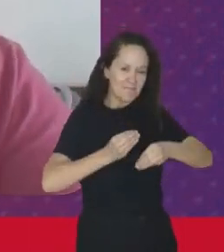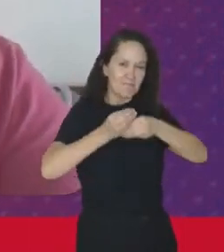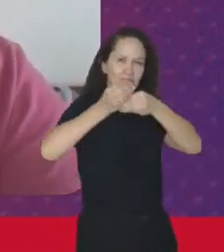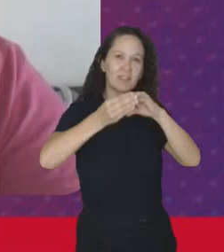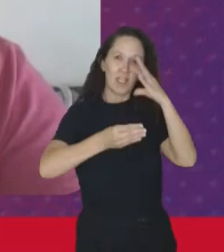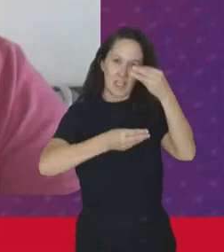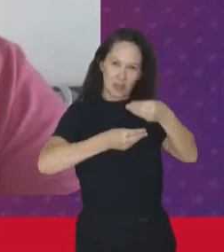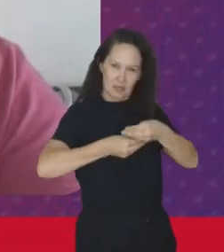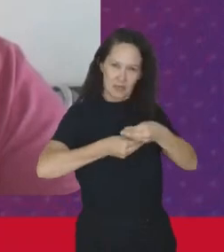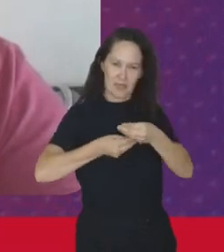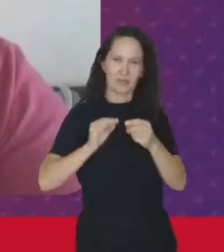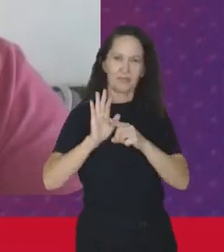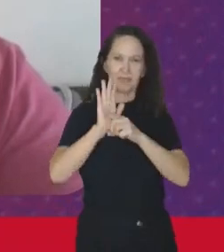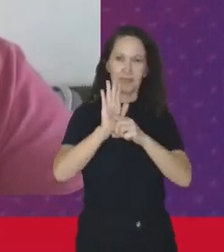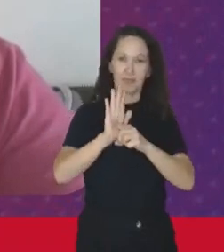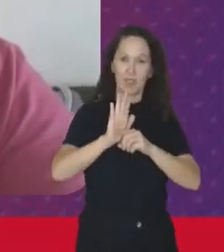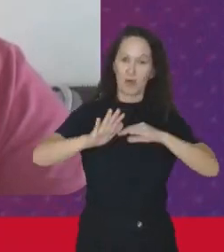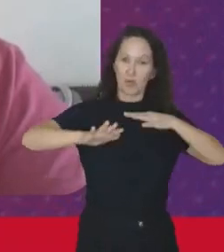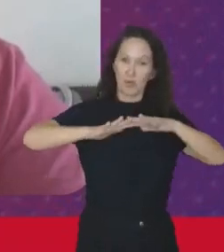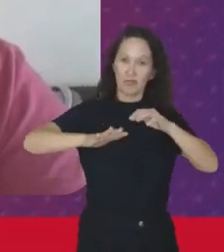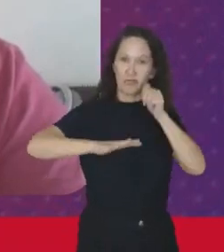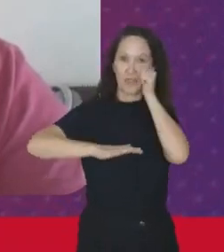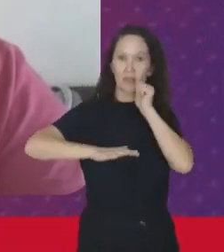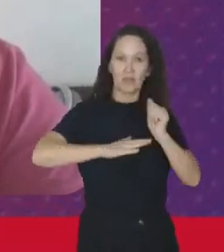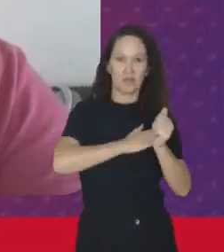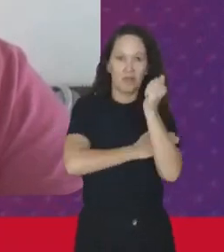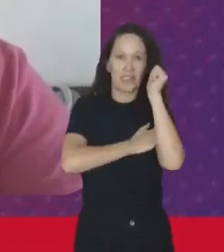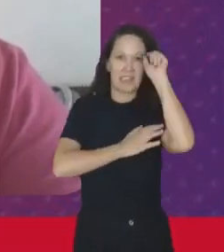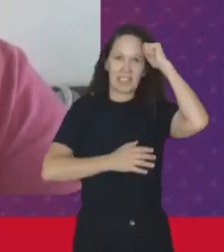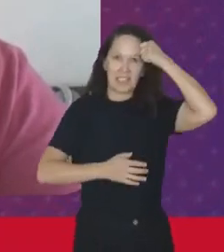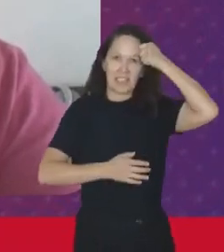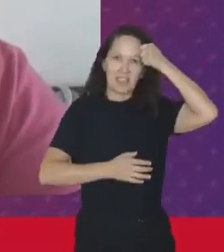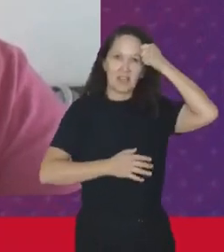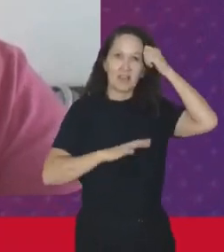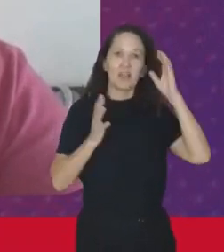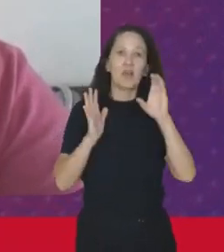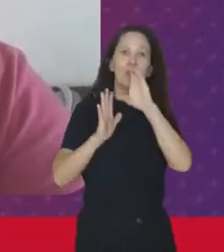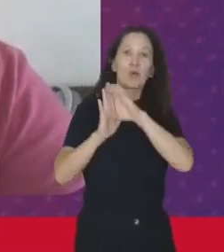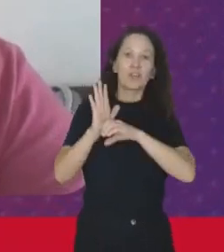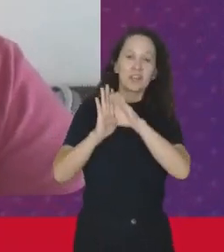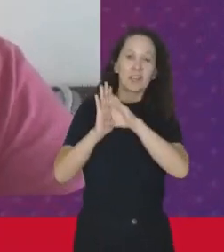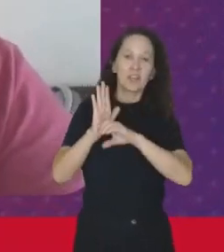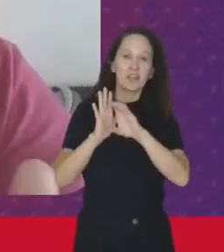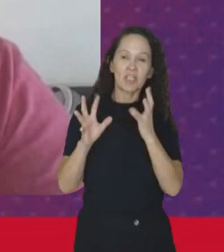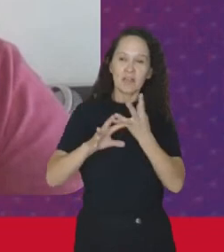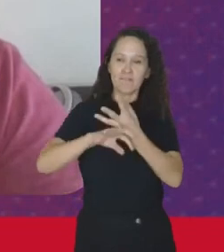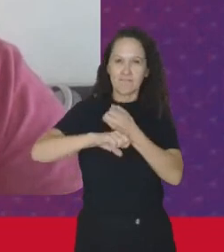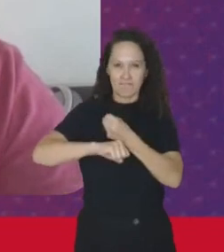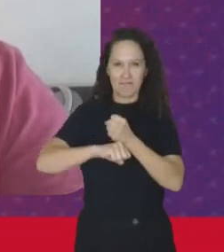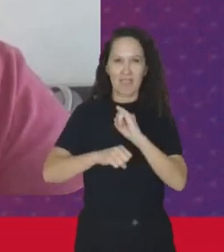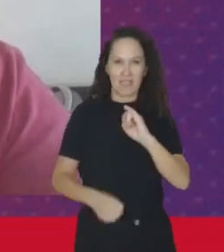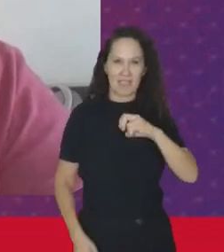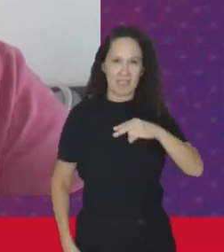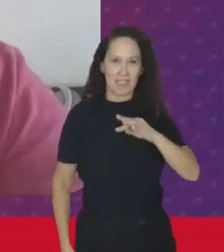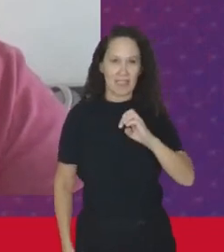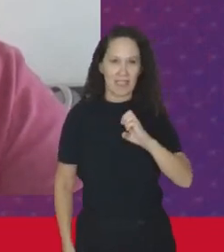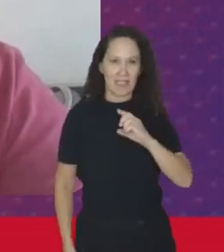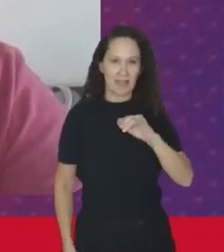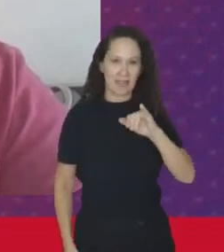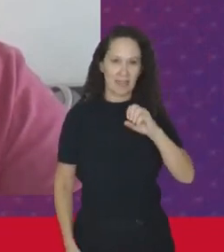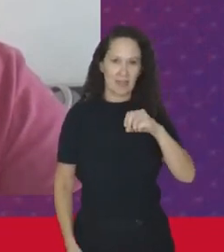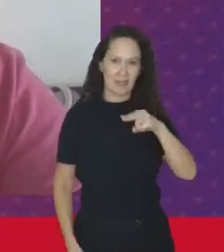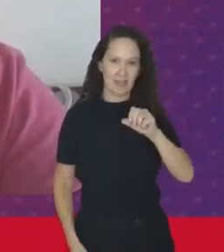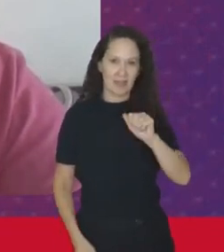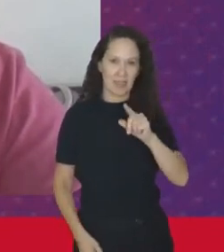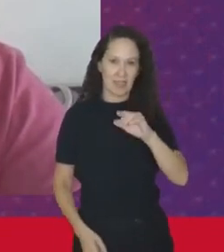pelo movimento feminista negro, é o conceito de interseccionalidade, né, que foi aí trazido